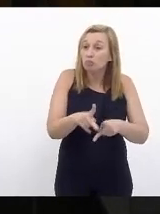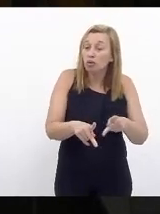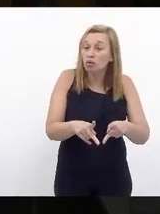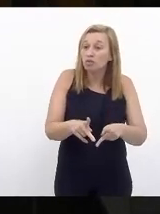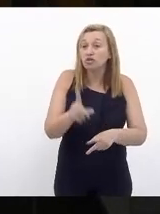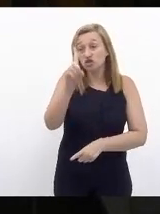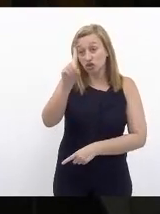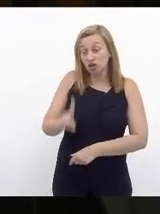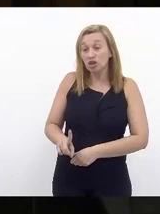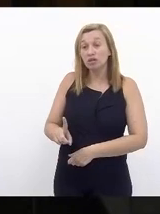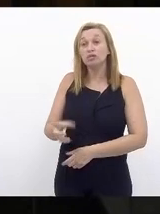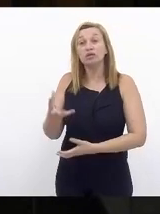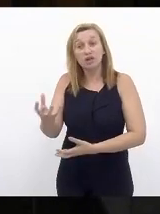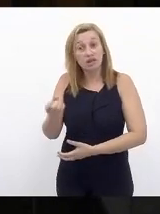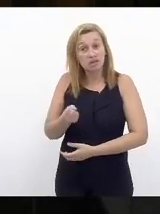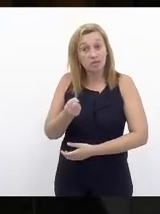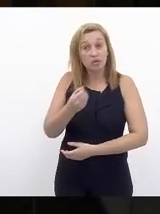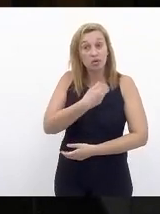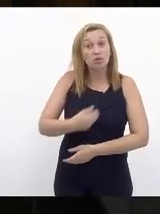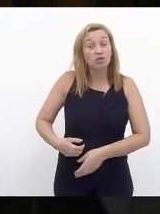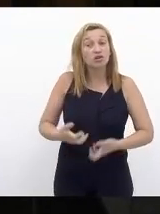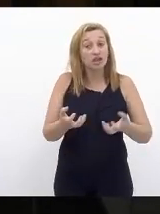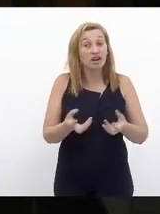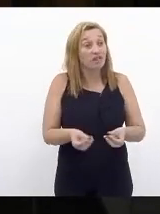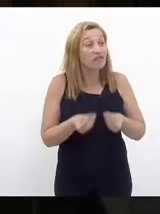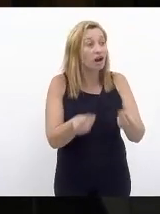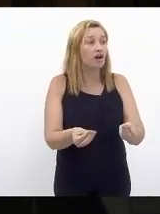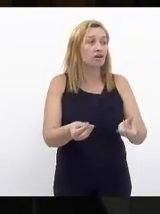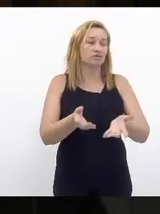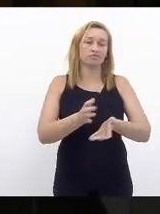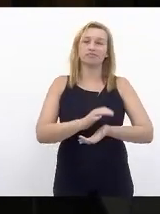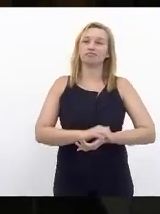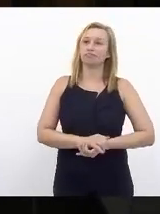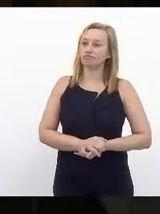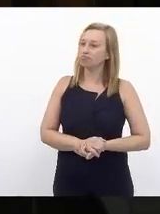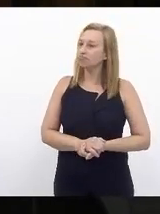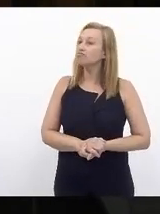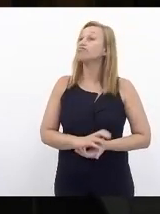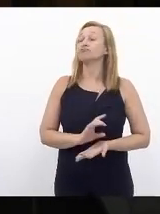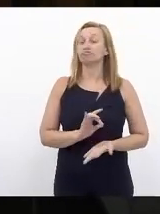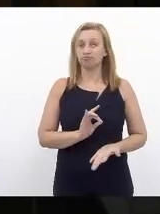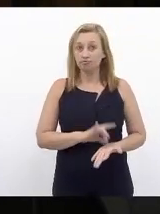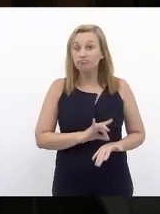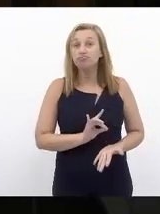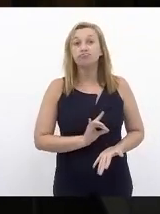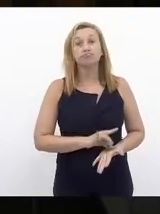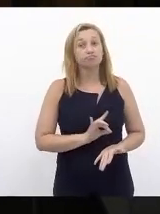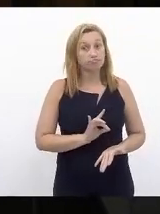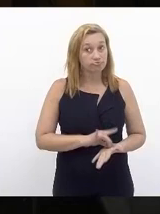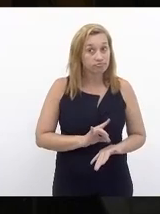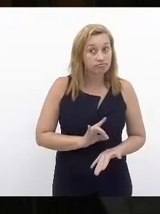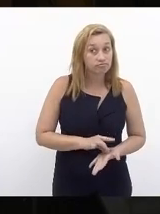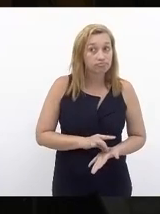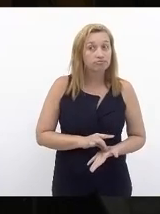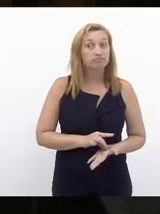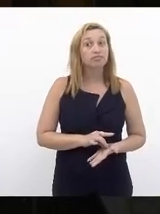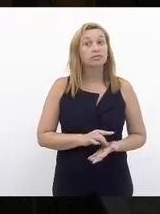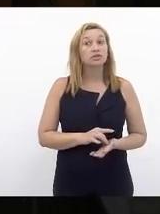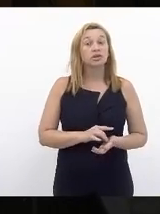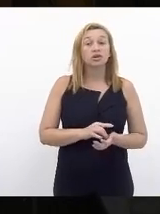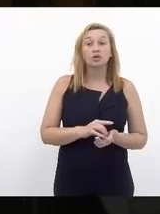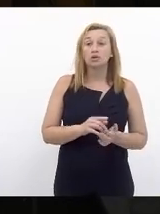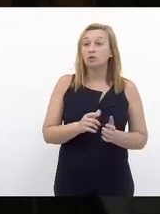o direito de receber e que o governador quer entregar. Na verdade, existe um grande